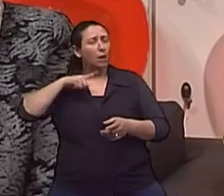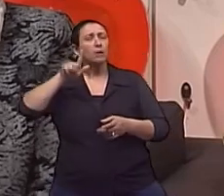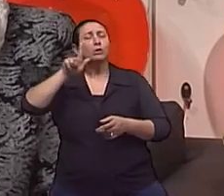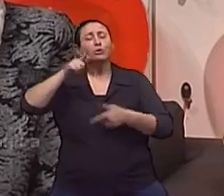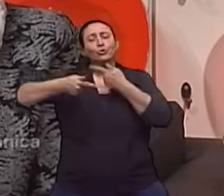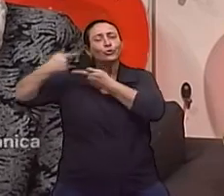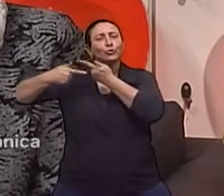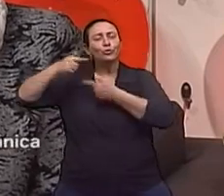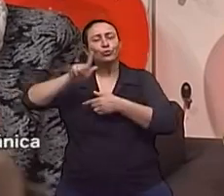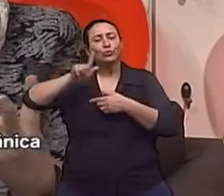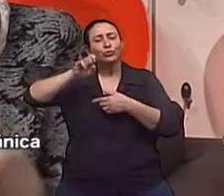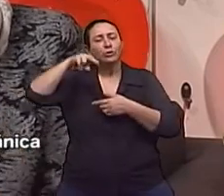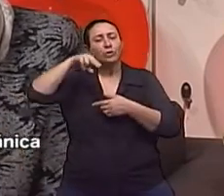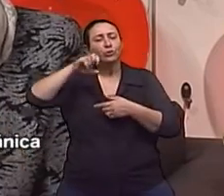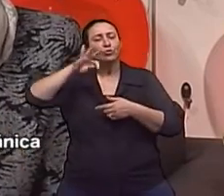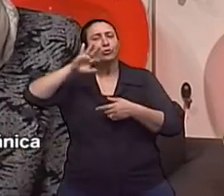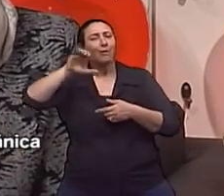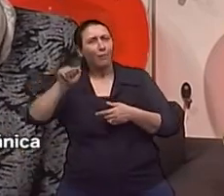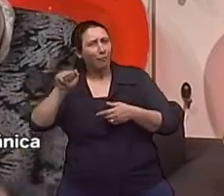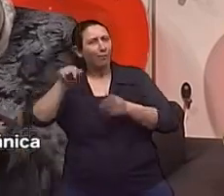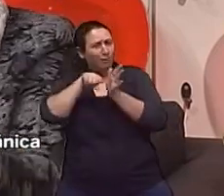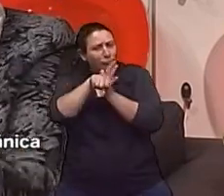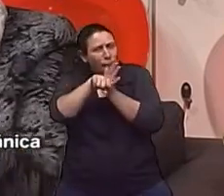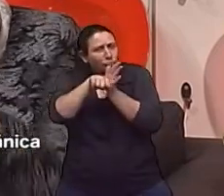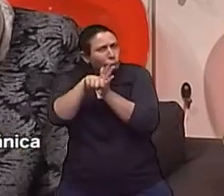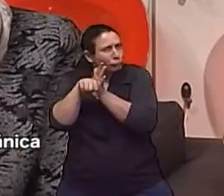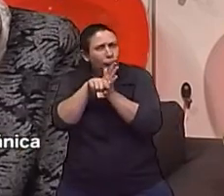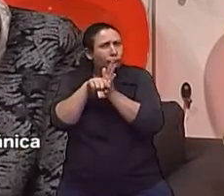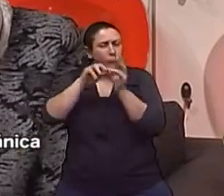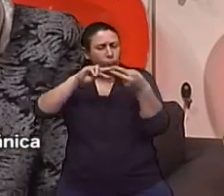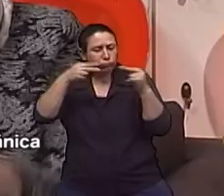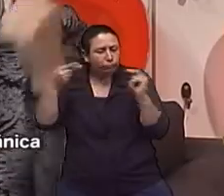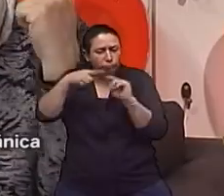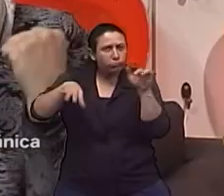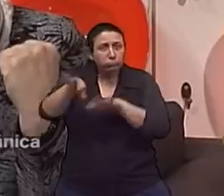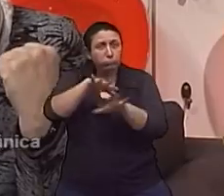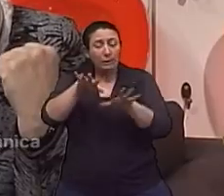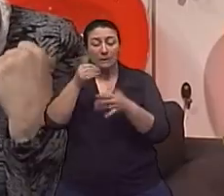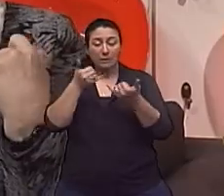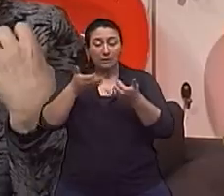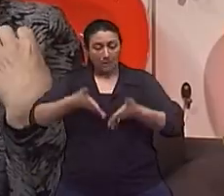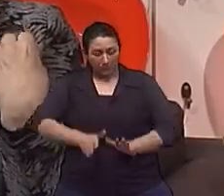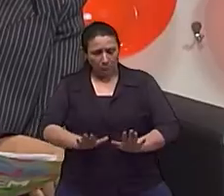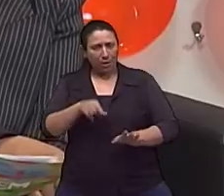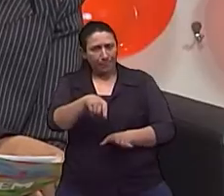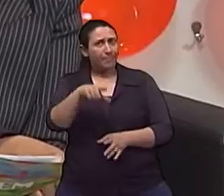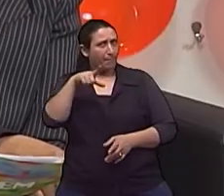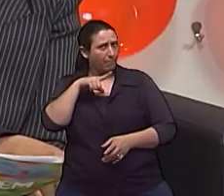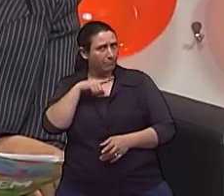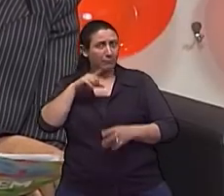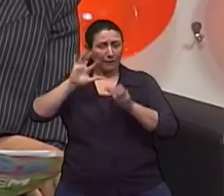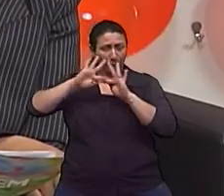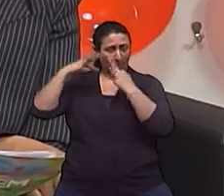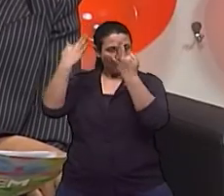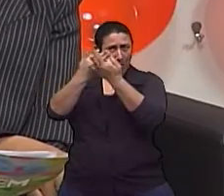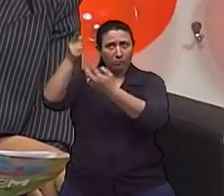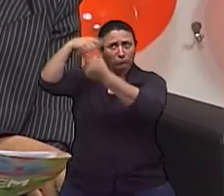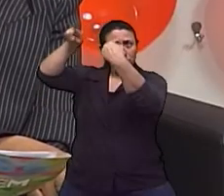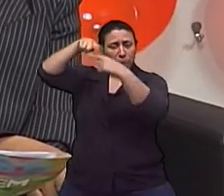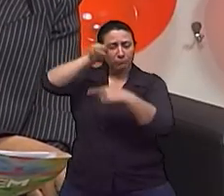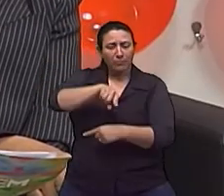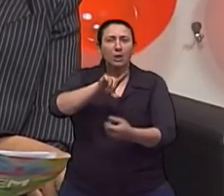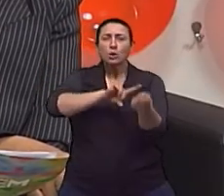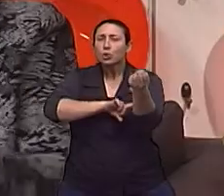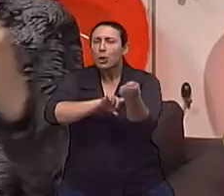por exemplo de pesquisa hoje Três Gerações de uma família para tratar de uma criança porque se existe a o problema genético da